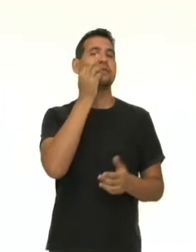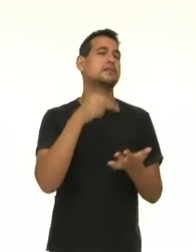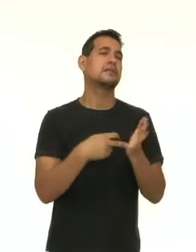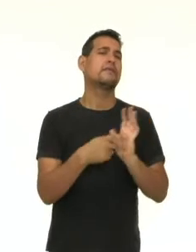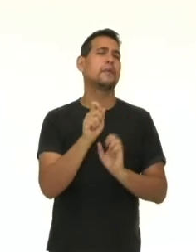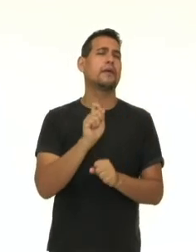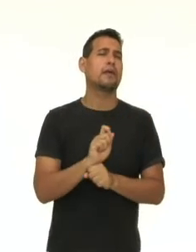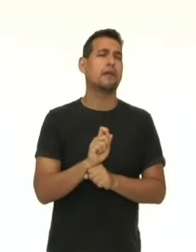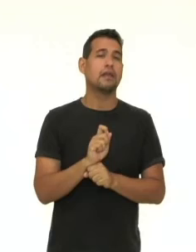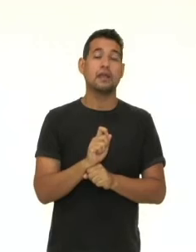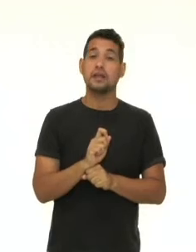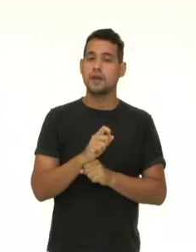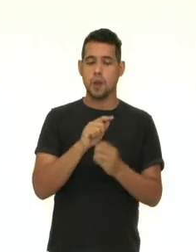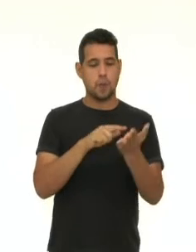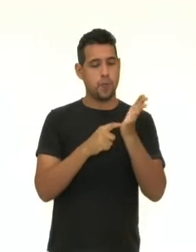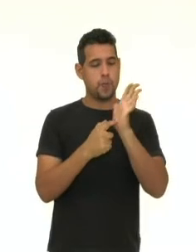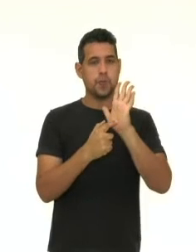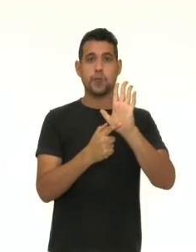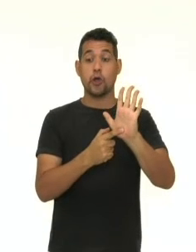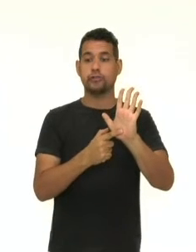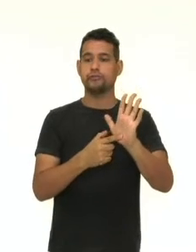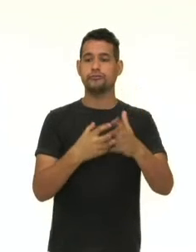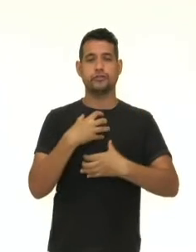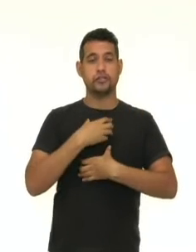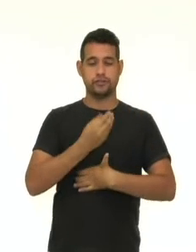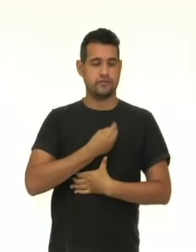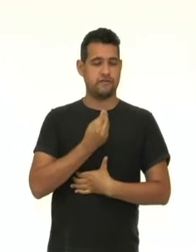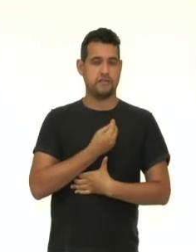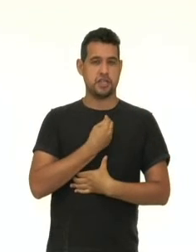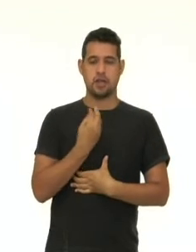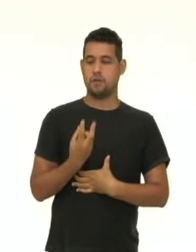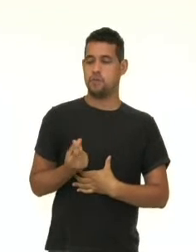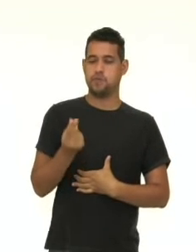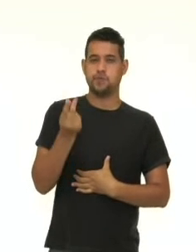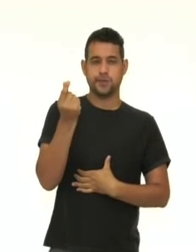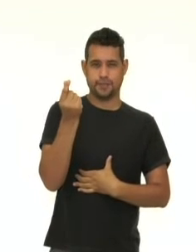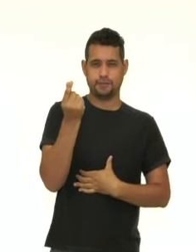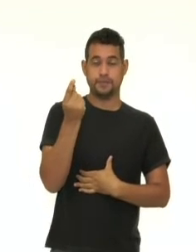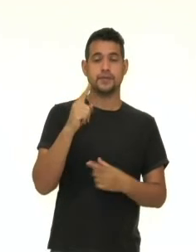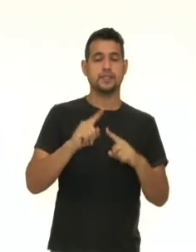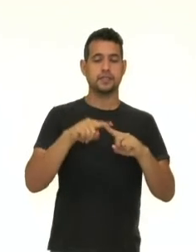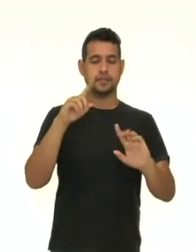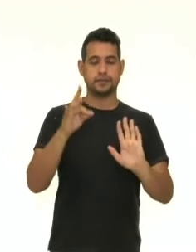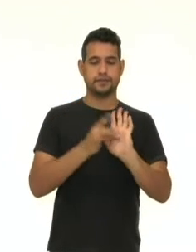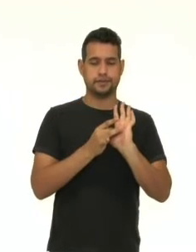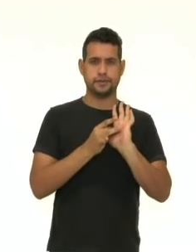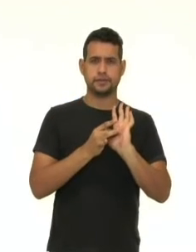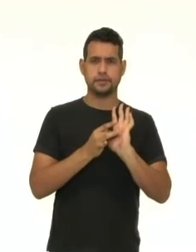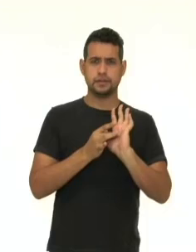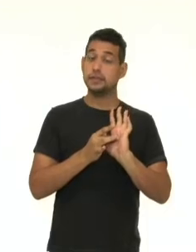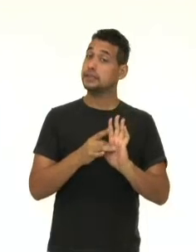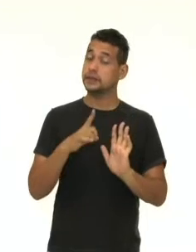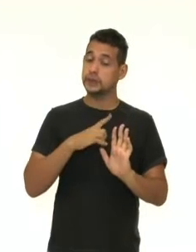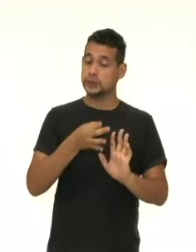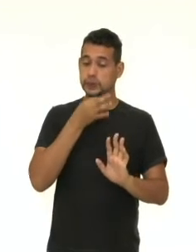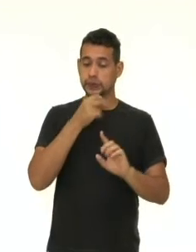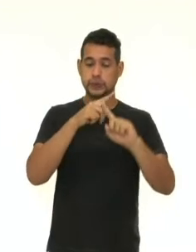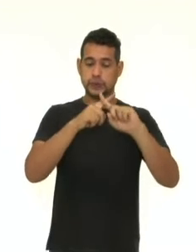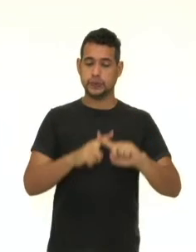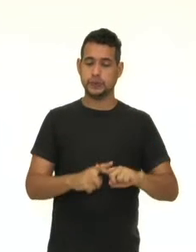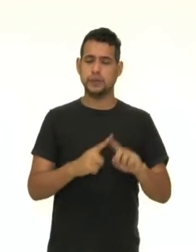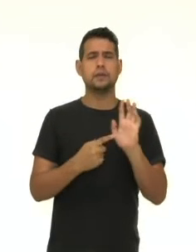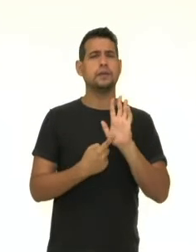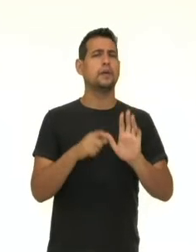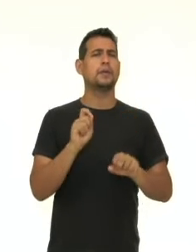quê? Exaltava o estilo de vida burguês. O realismo, em oposição, critica o